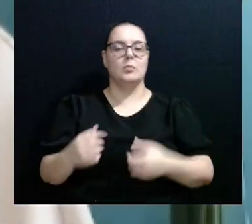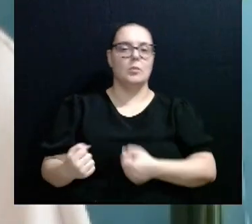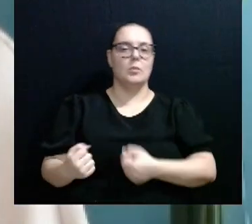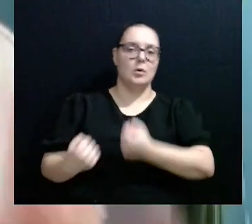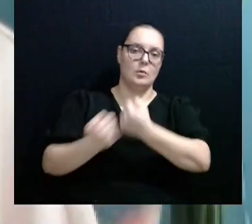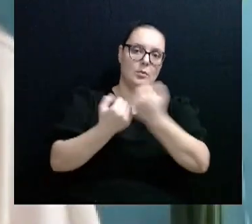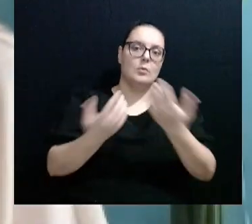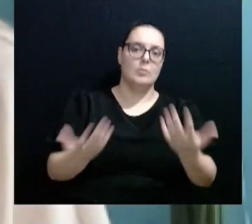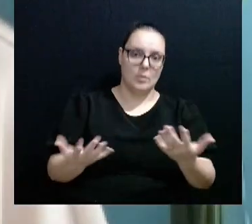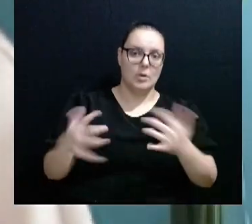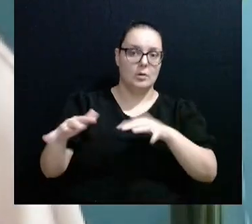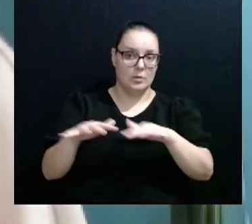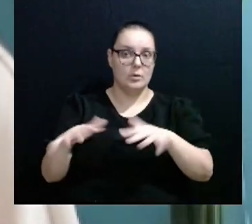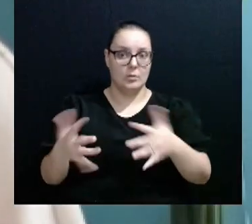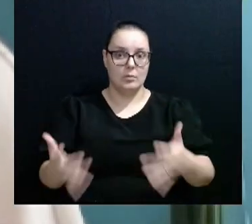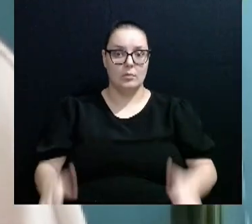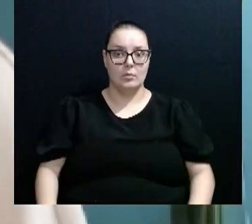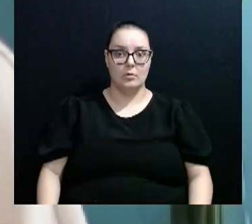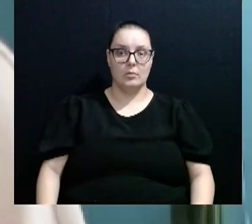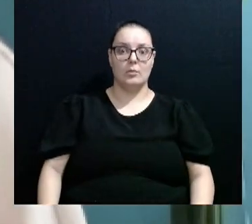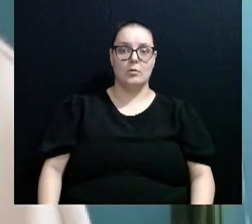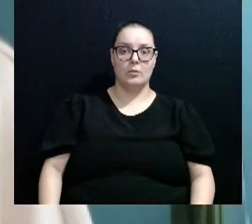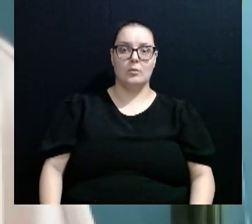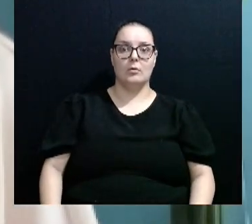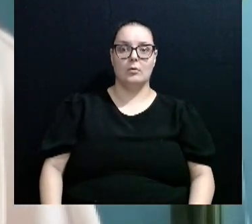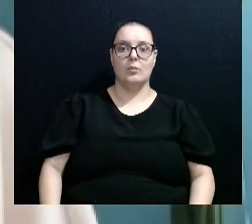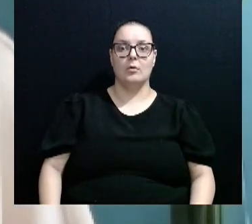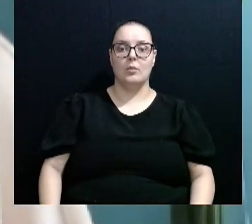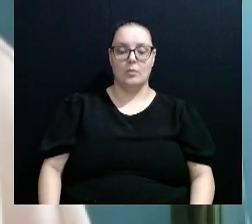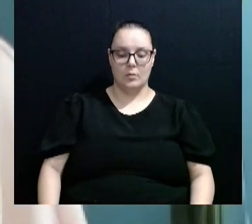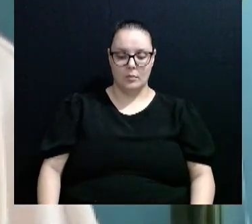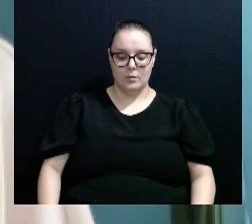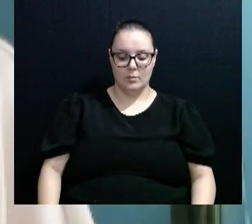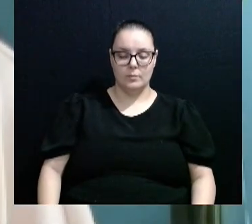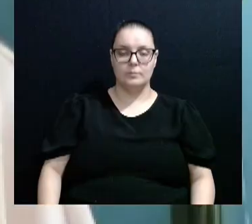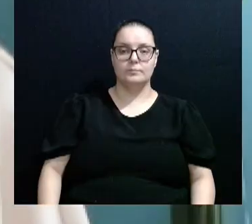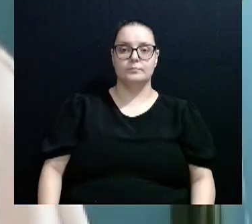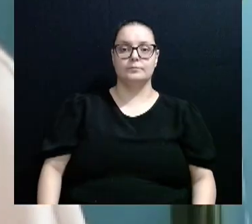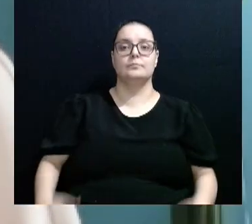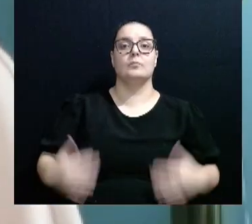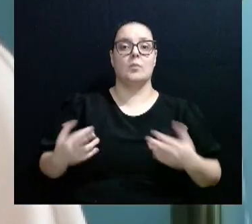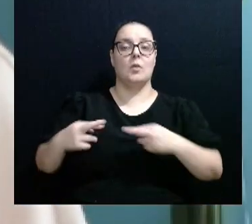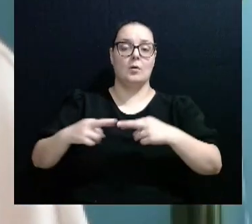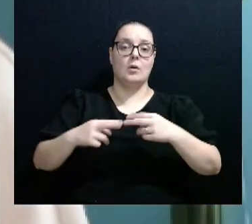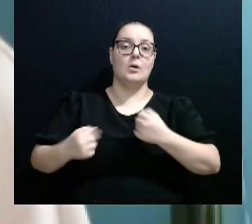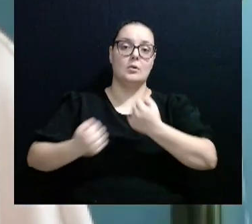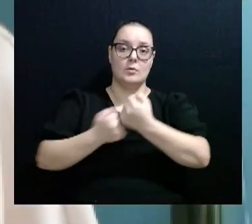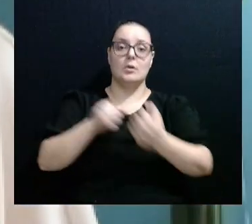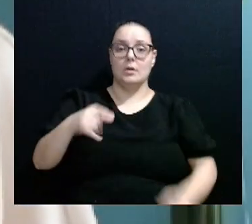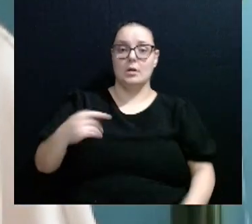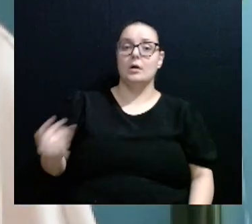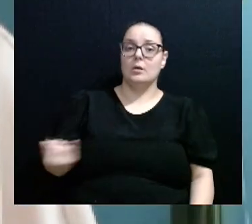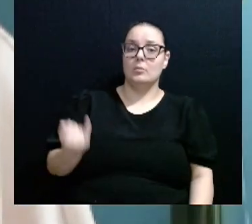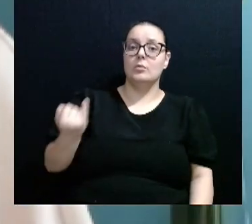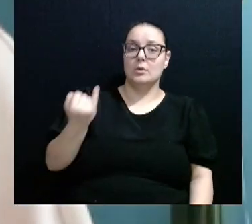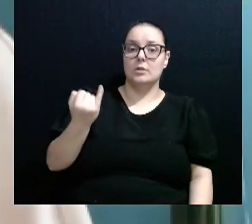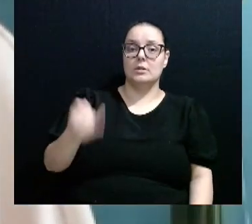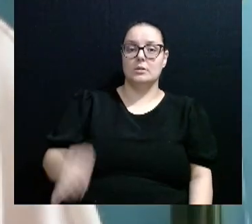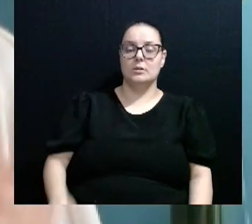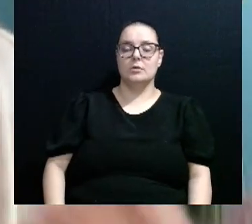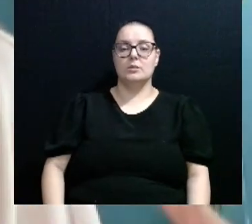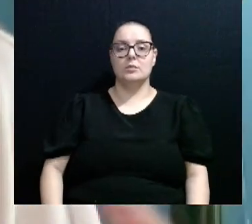movimento, desculpa, dando apoio àquele movimento. Então, a rede de apoio é fundamental.